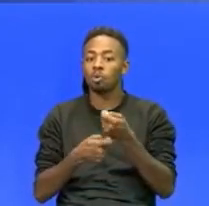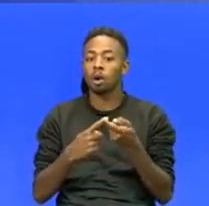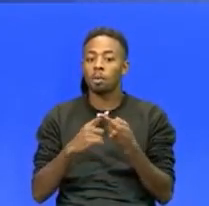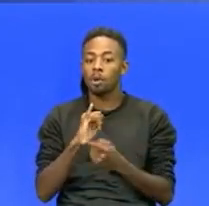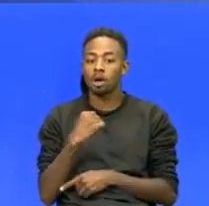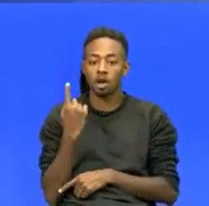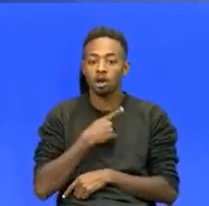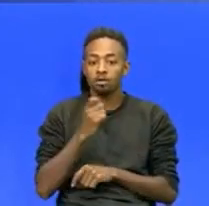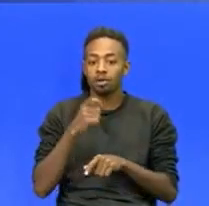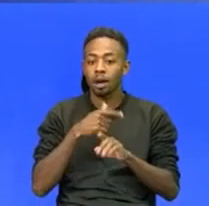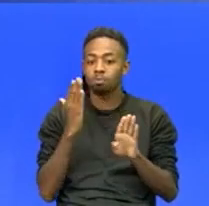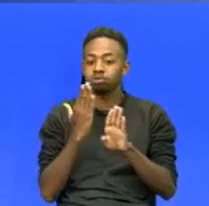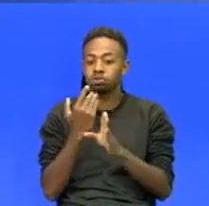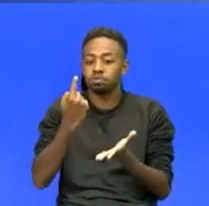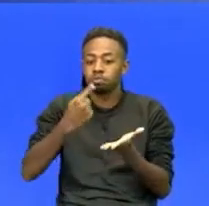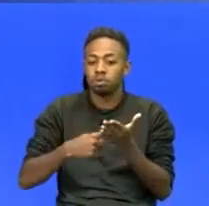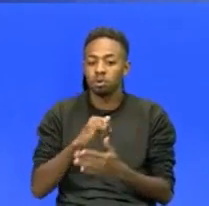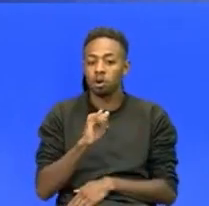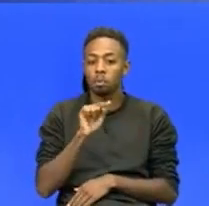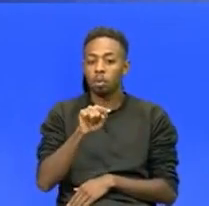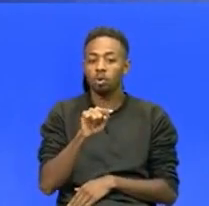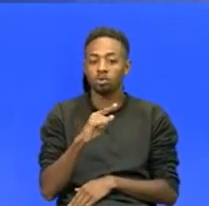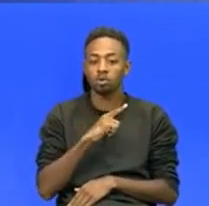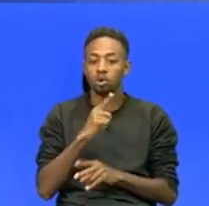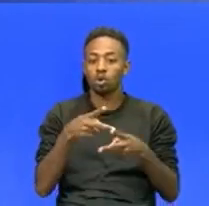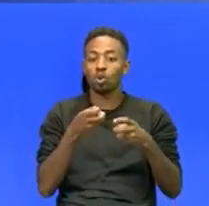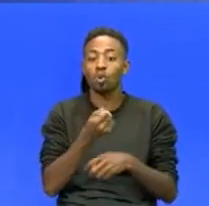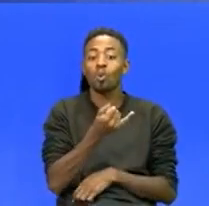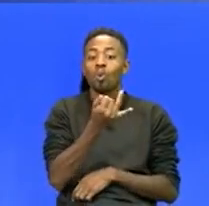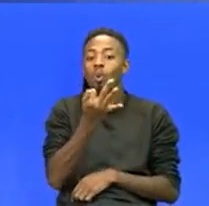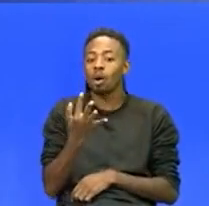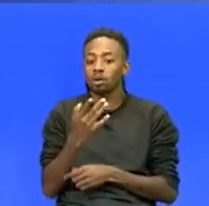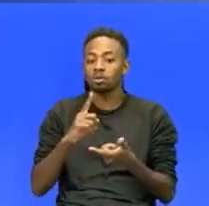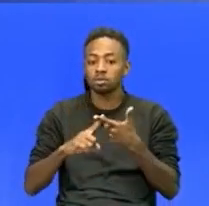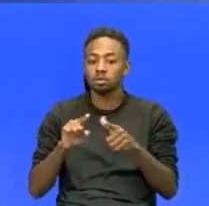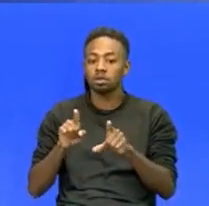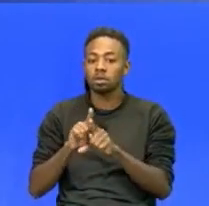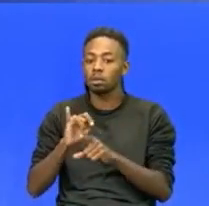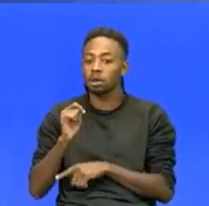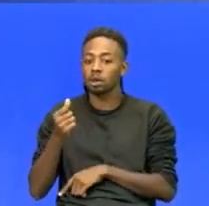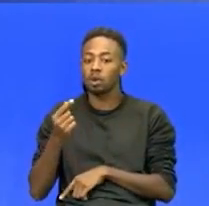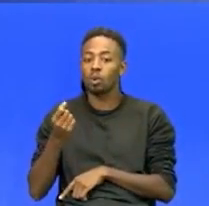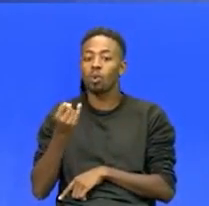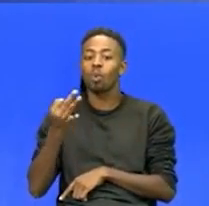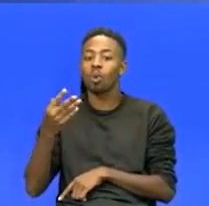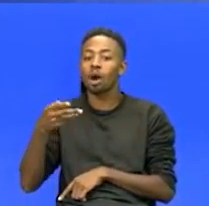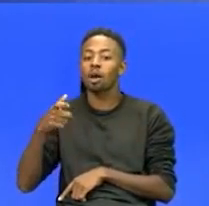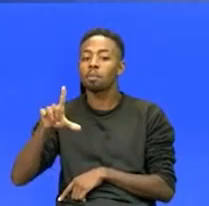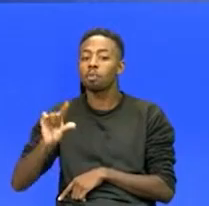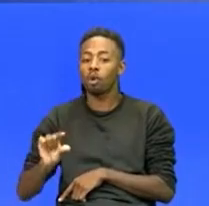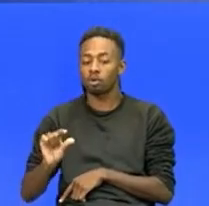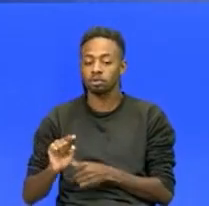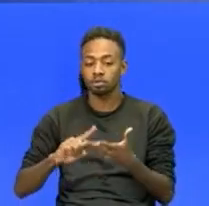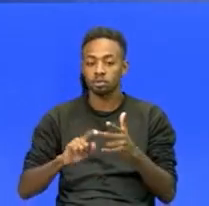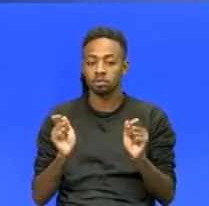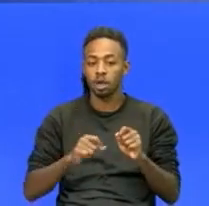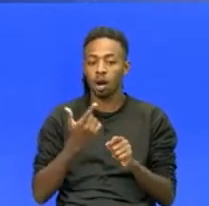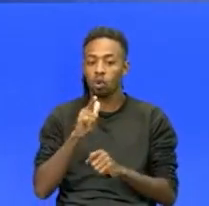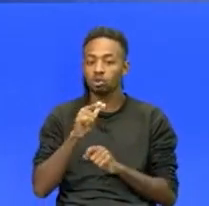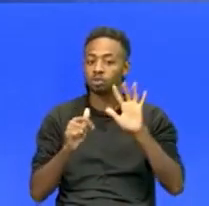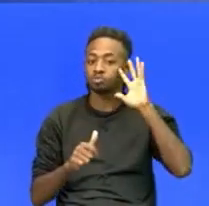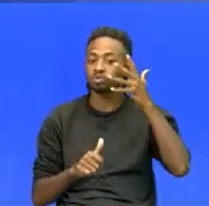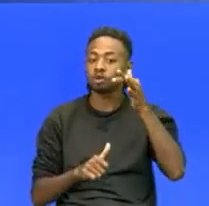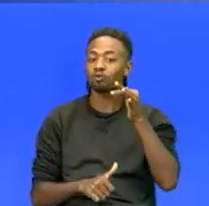gente consegue determinar o ponto de máximo lucro, ponto de mínima receita, enfim, para ter poder de tomada